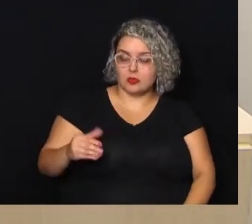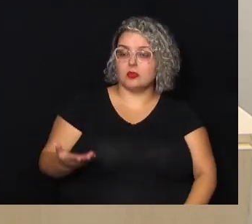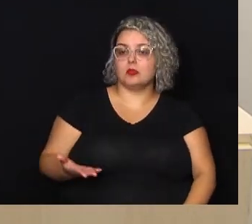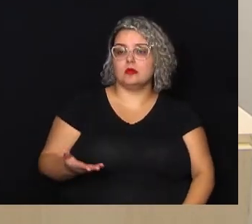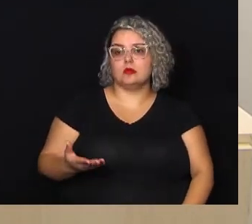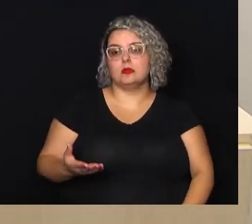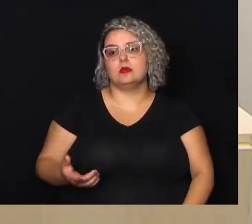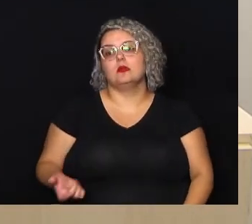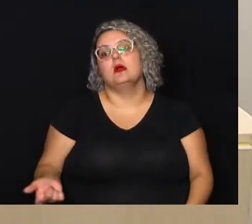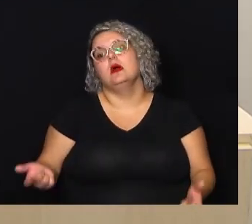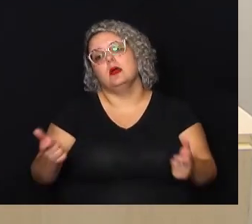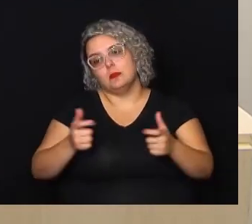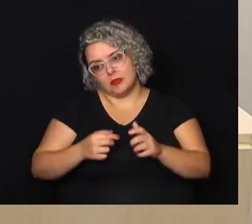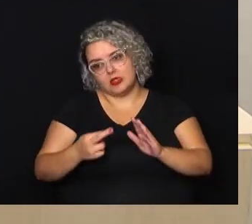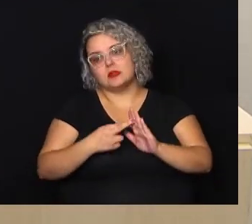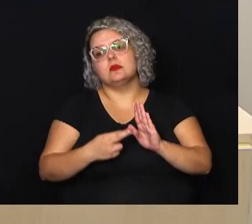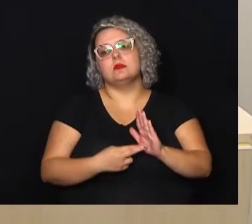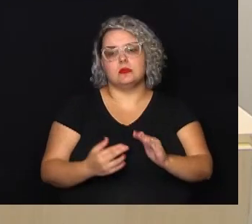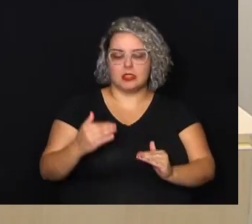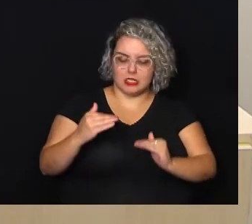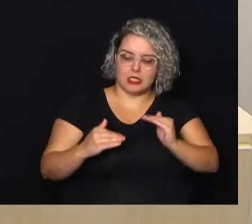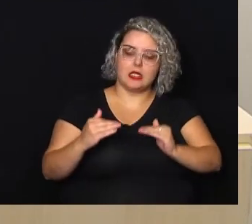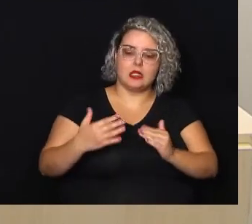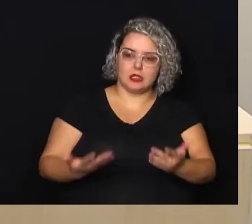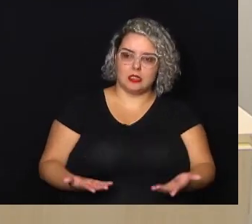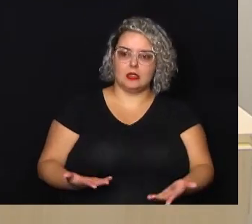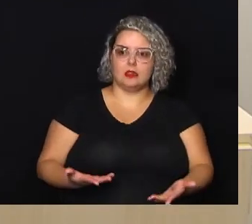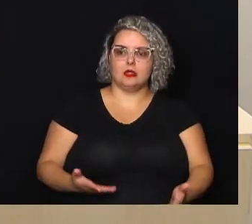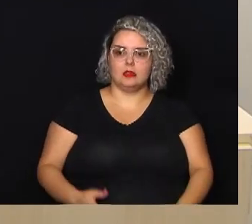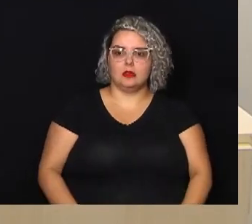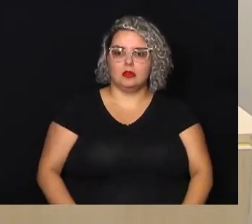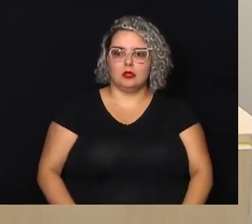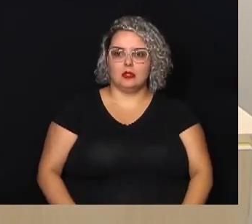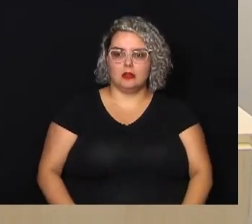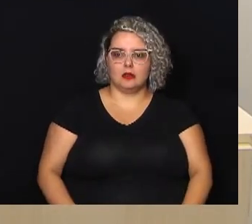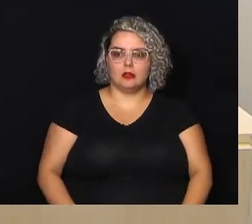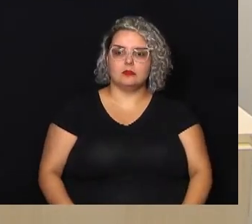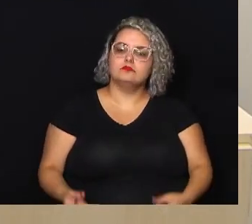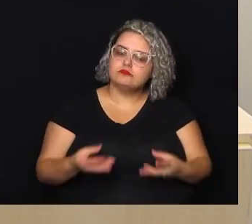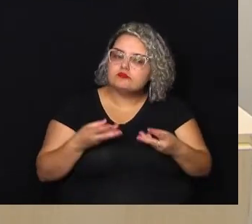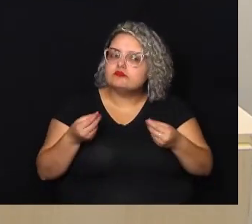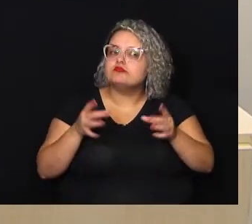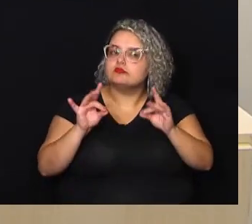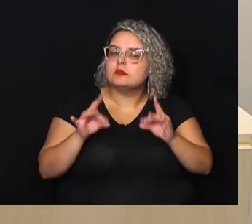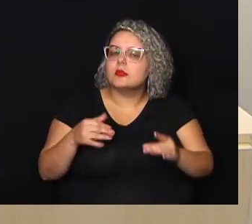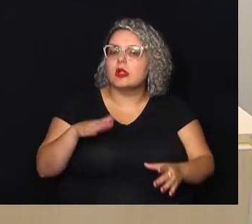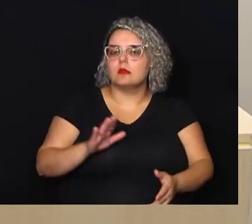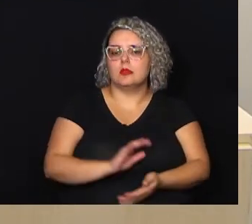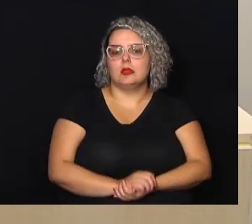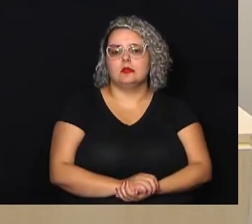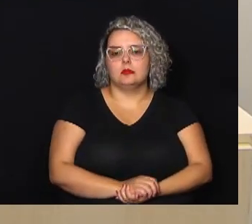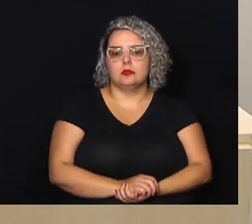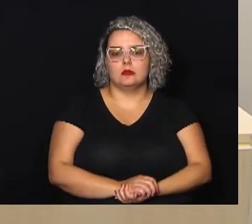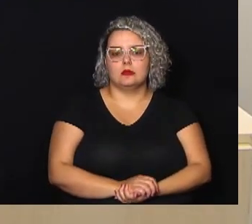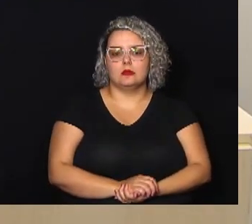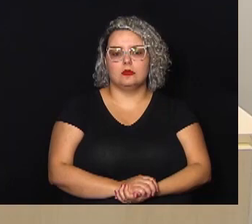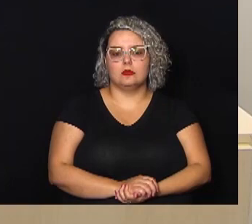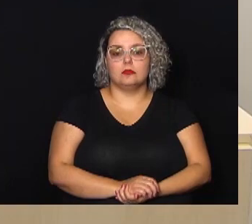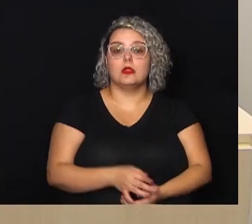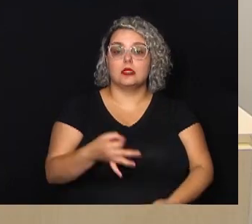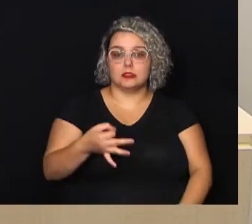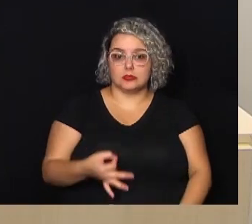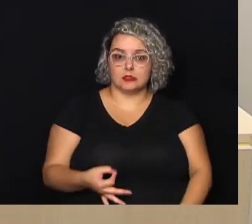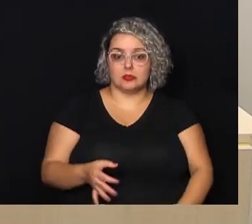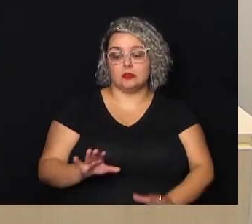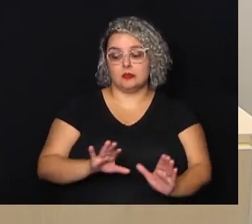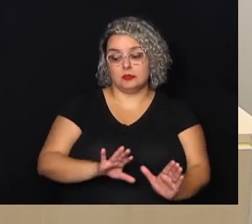aí a gente já coloca menos na receita para poder fazer essa texturinha extra aí na bebida. Tá certo. Então,